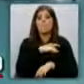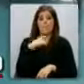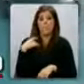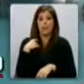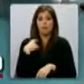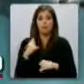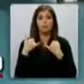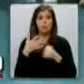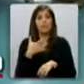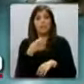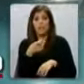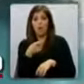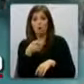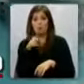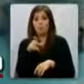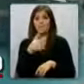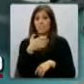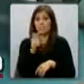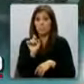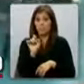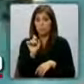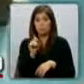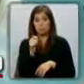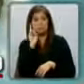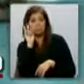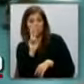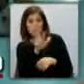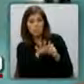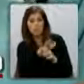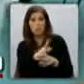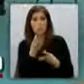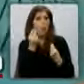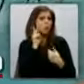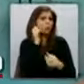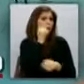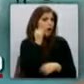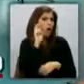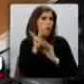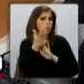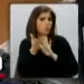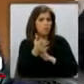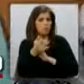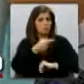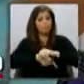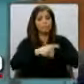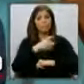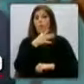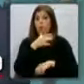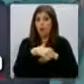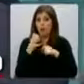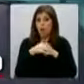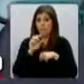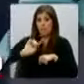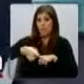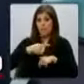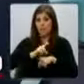às 19h17. Foi considerado um caso muito urgente. Com pulseira laranja, deveria ter